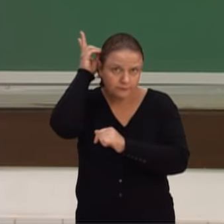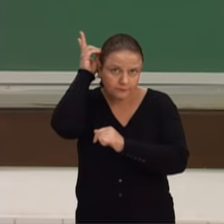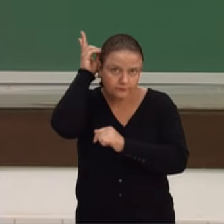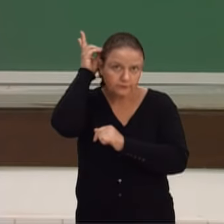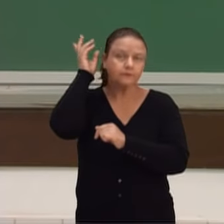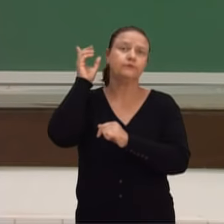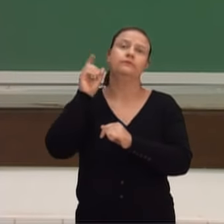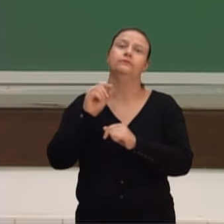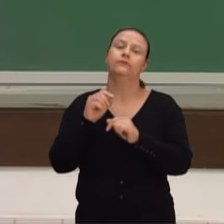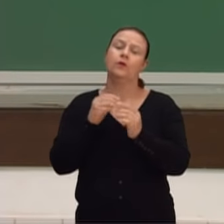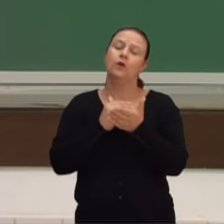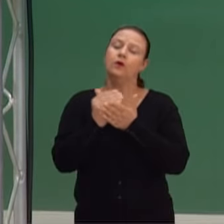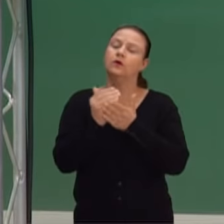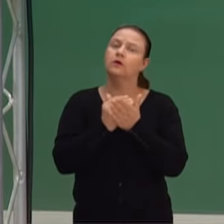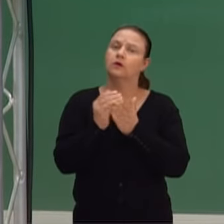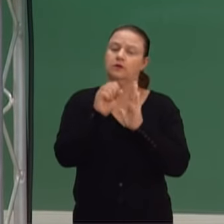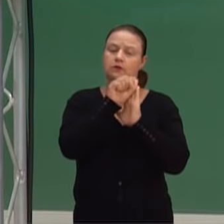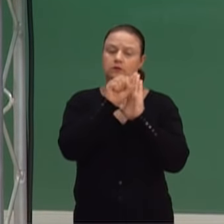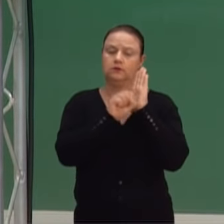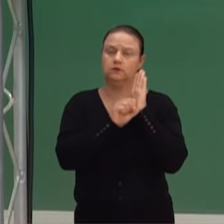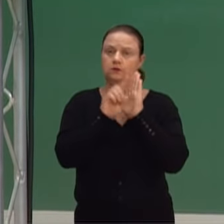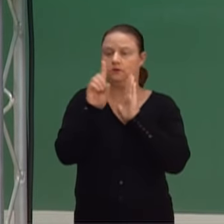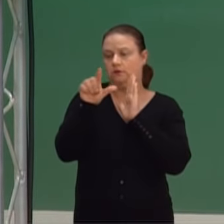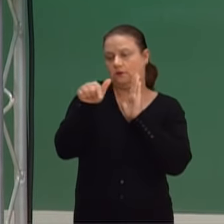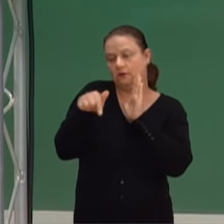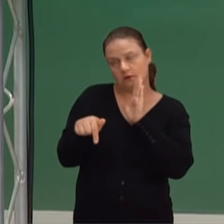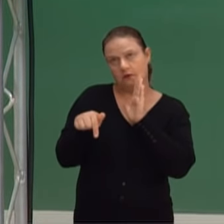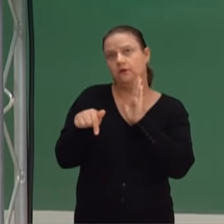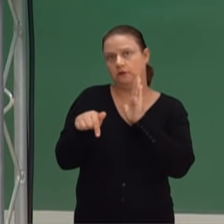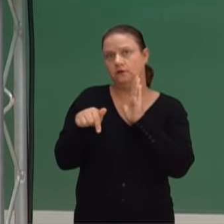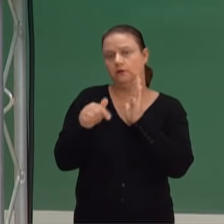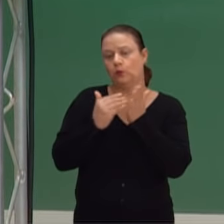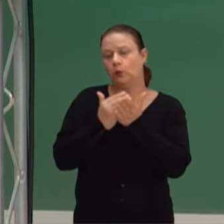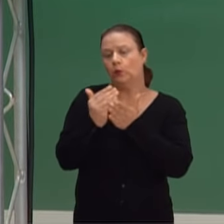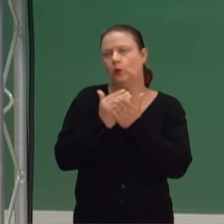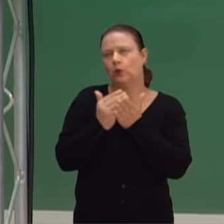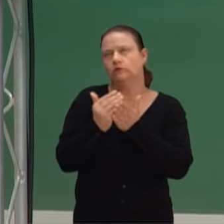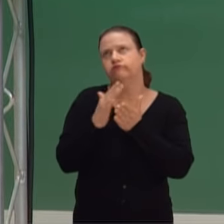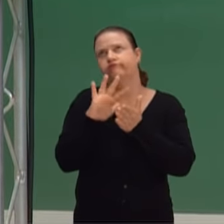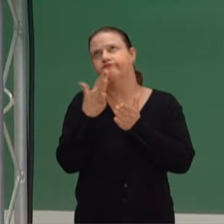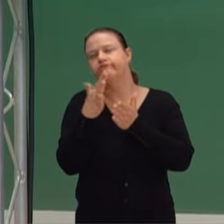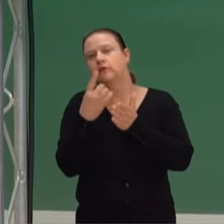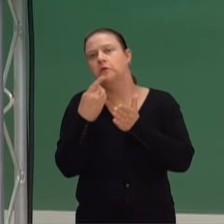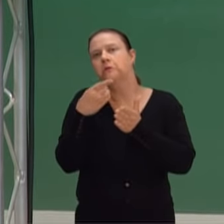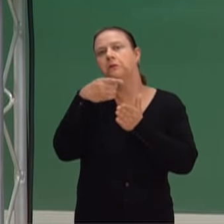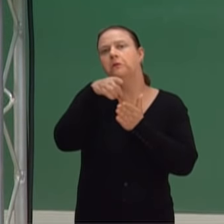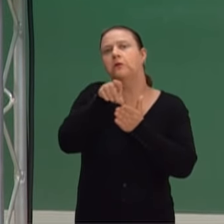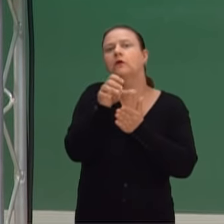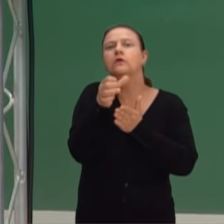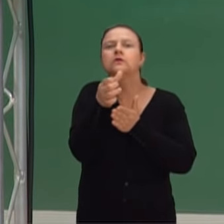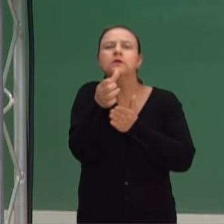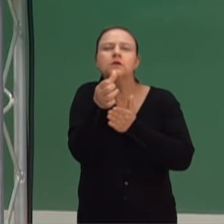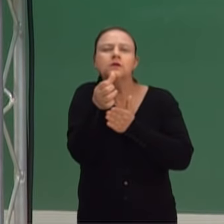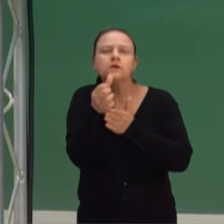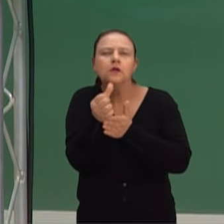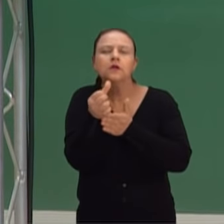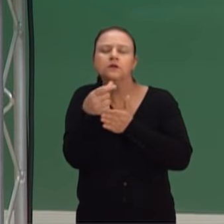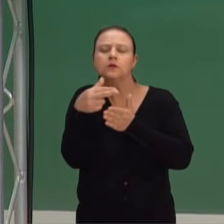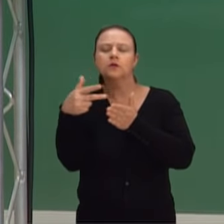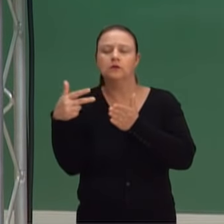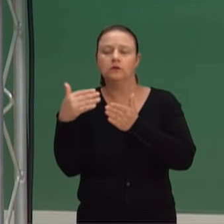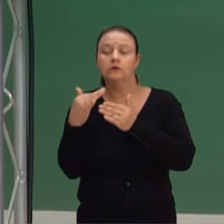do século XVII, ou seja, a partir de 1600 e pouquinho para